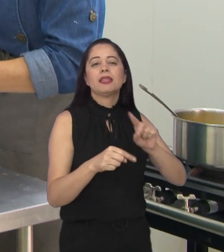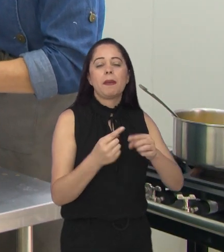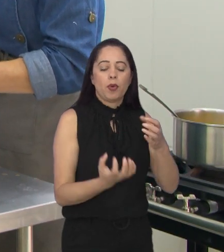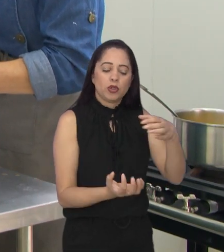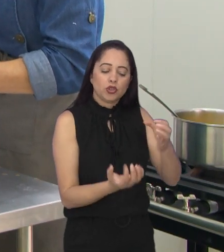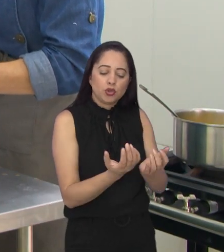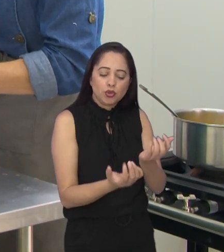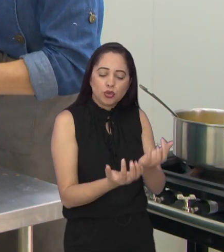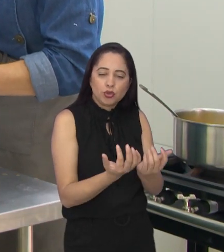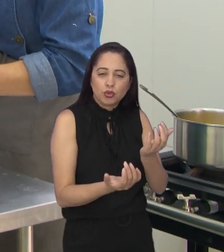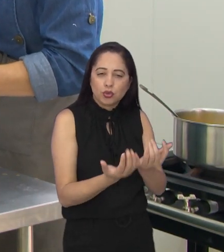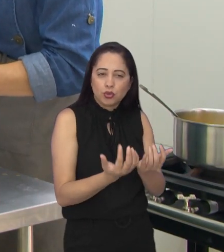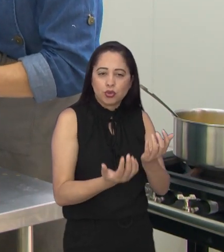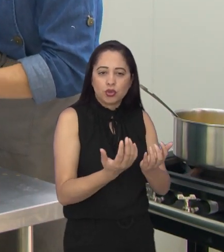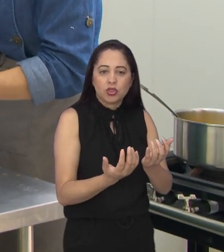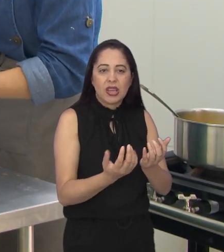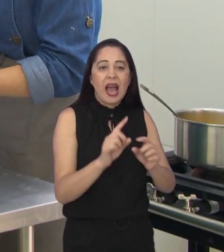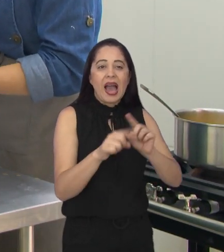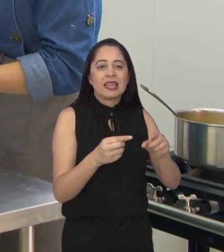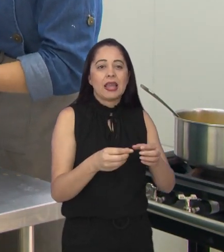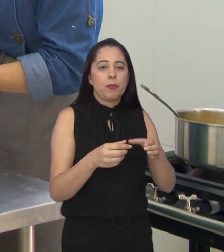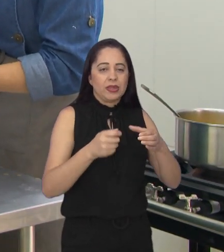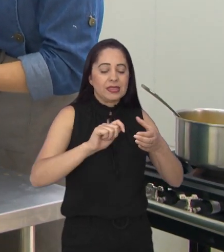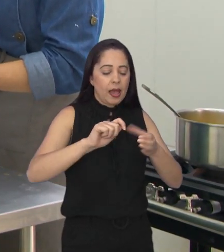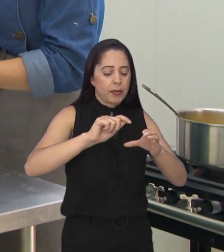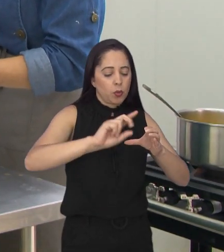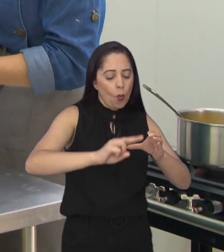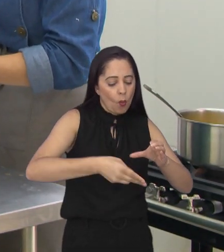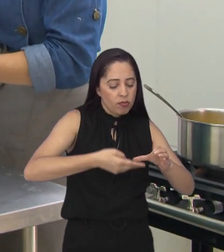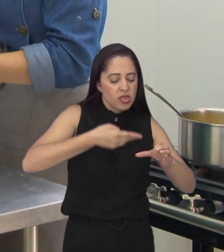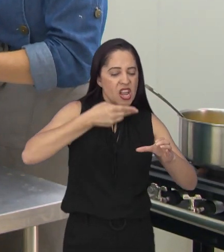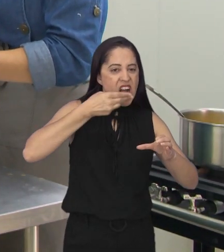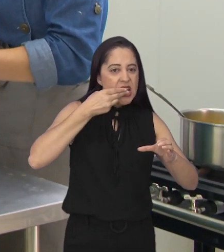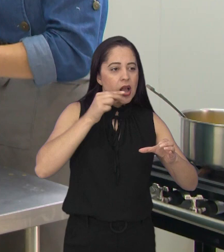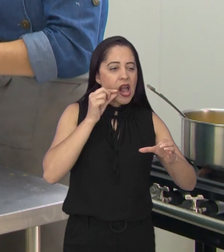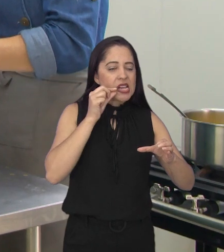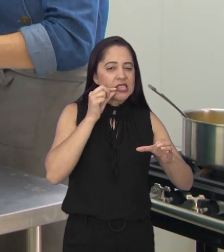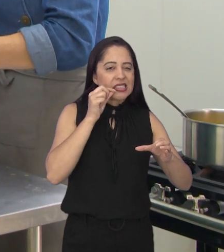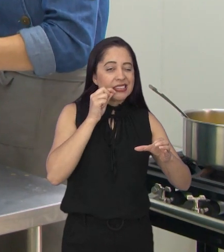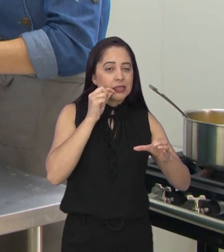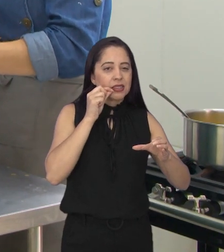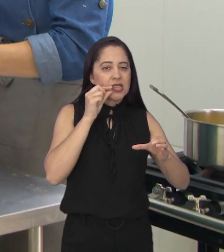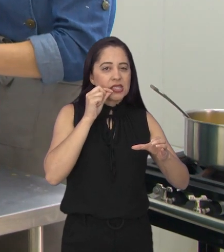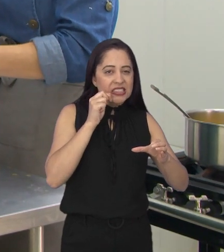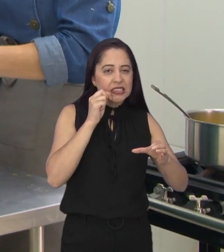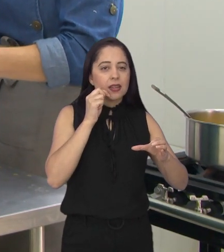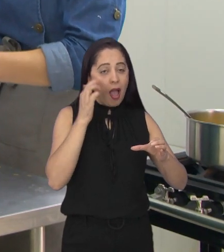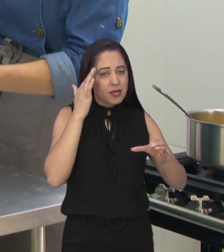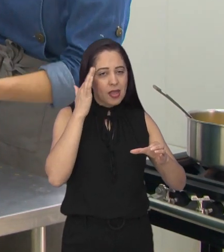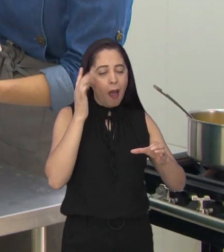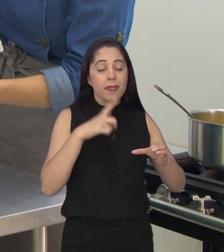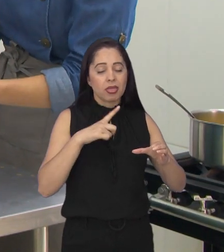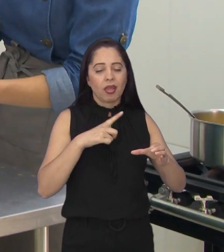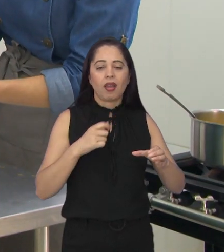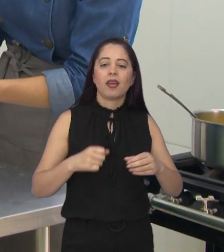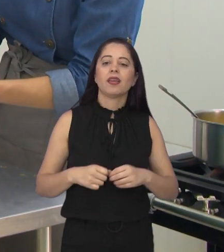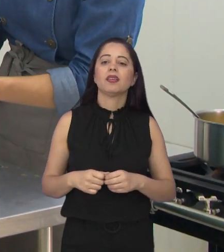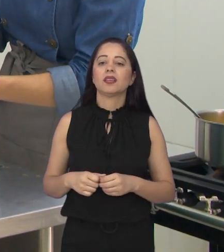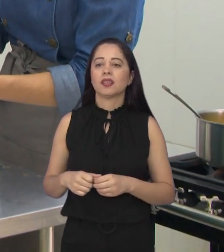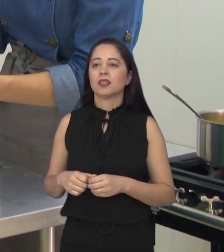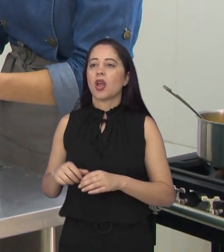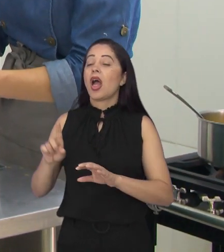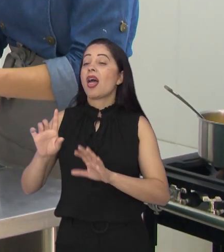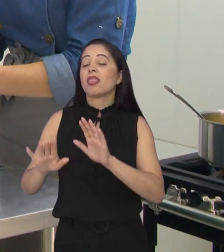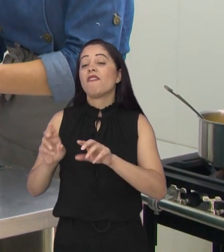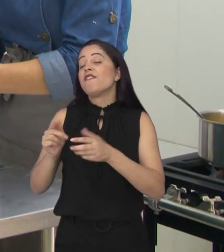uma fritadinha no maracujá, muito gostoso, e ela fica crocante, quando você morde ela estrala, né? Caraca! A gente, na verdade, dá